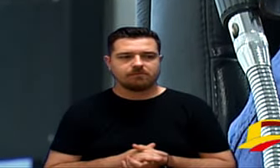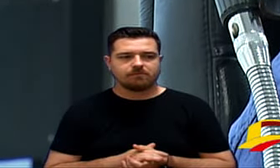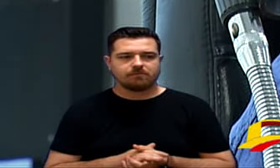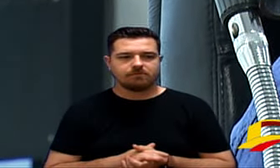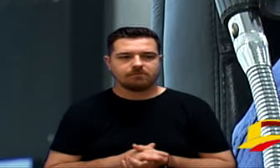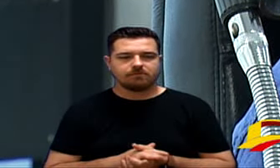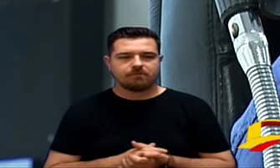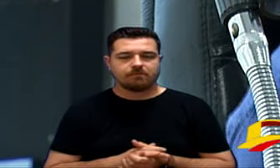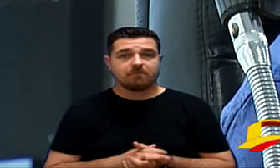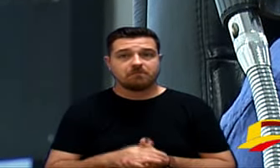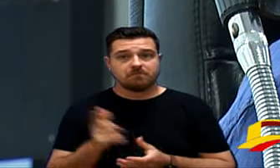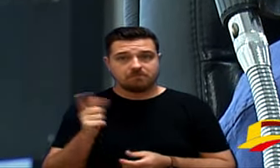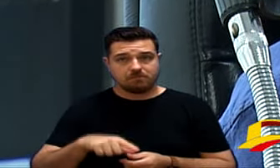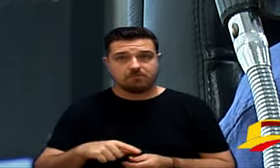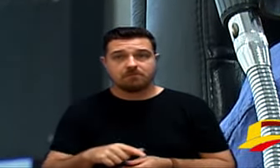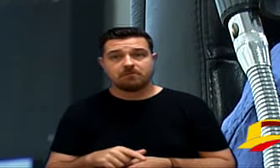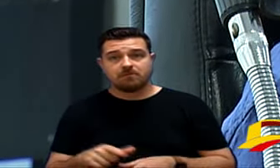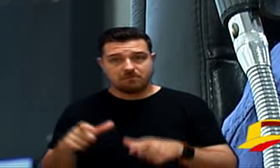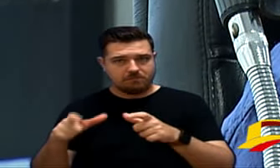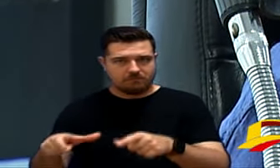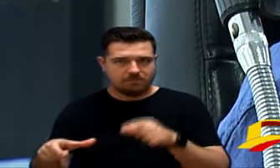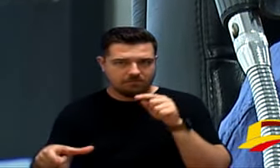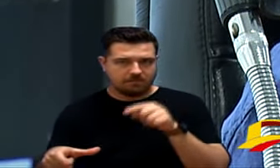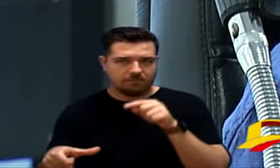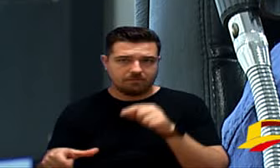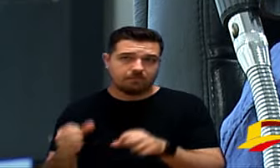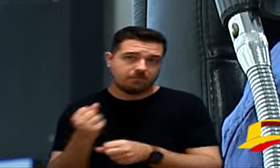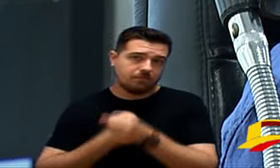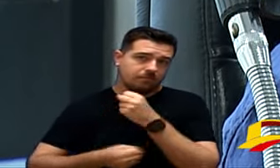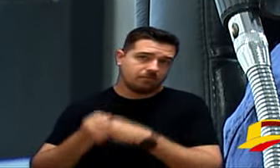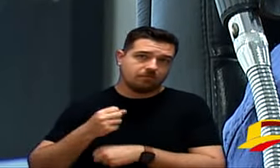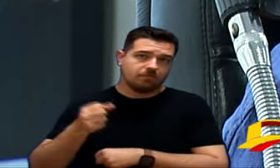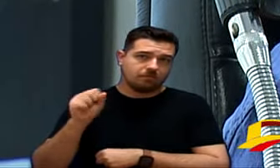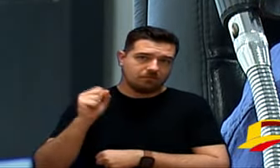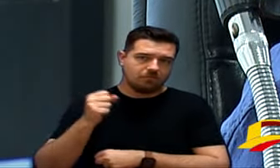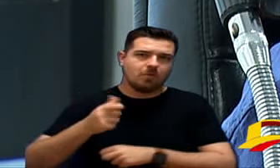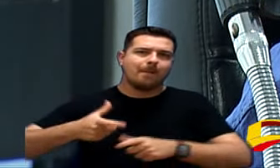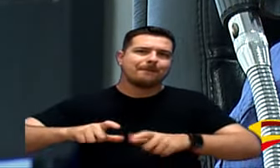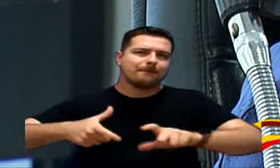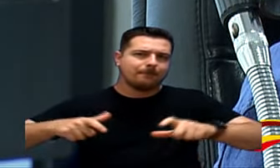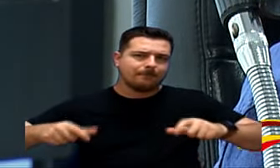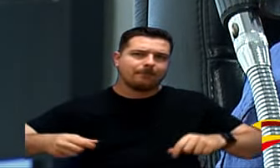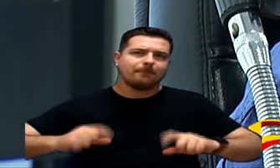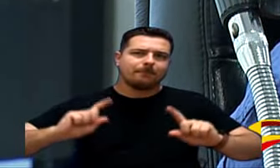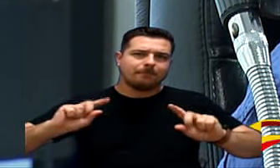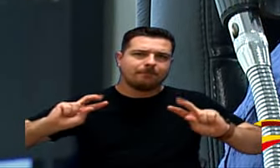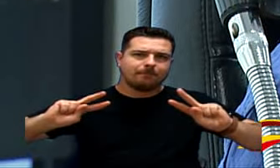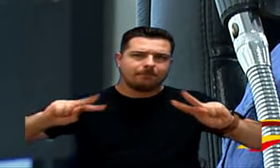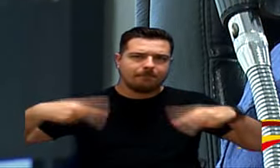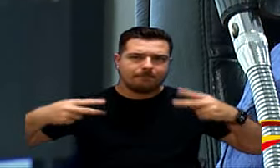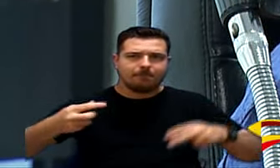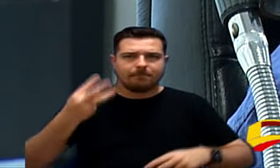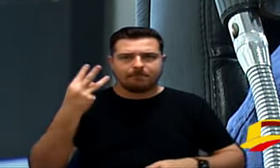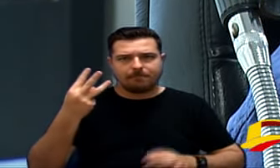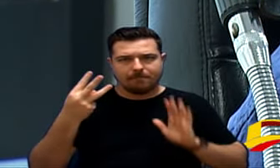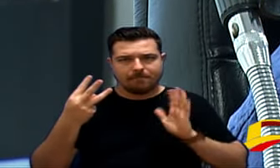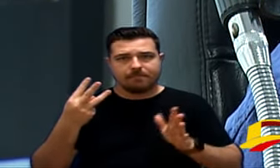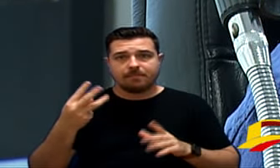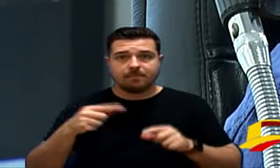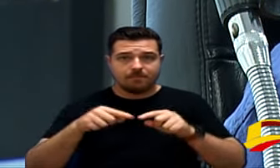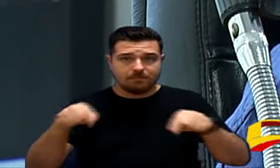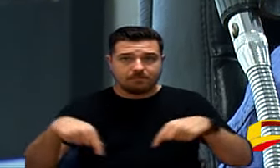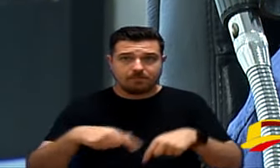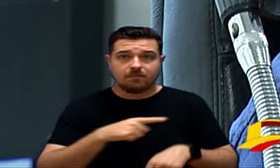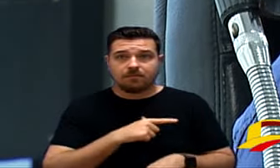vereadora no no Éden que dos 8 anos que eu tô lá o bairro tripic de tamanho literalmente loteamento onde eu tô hoje